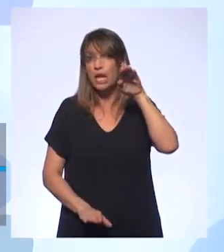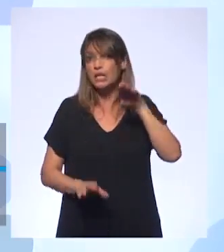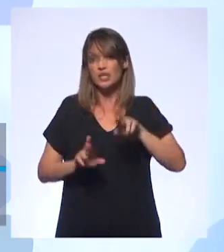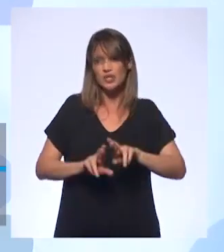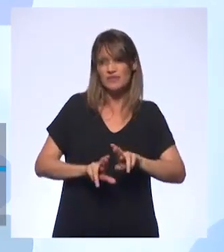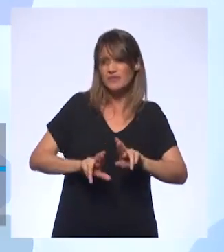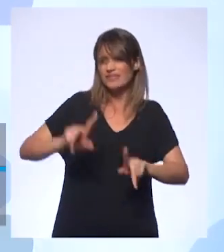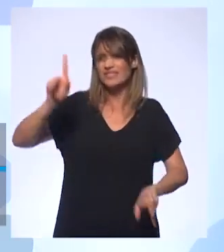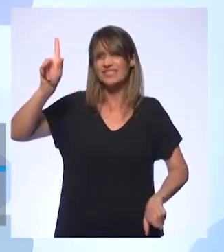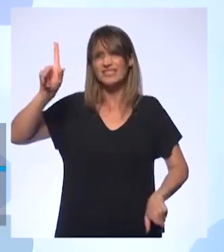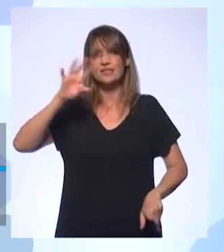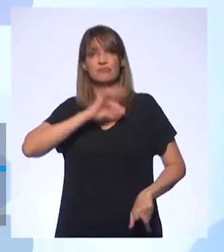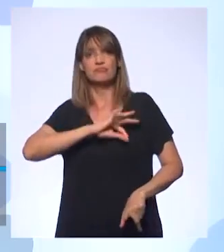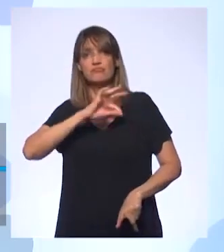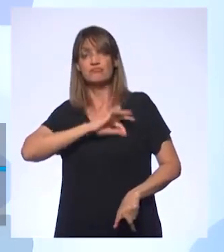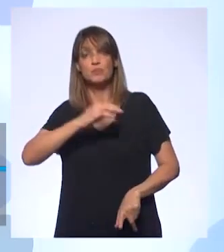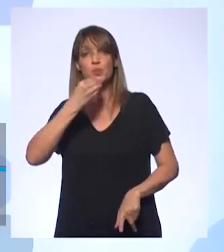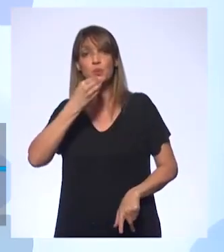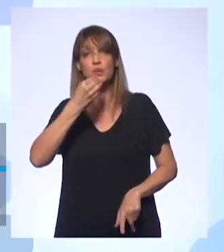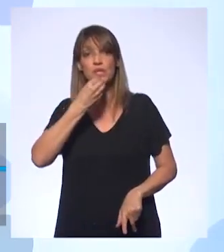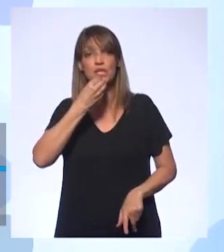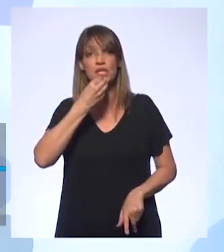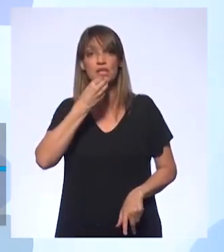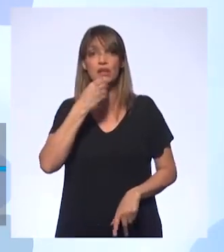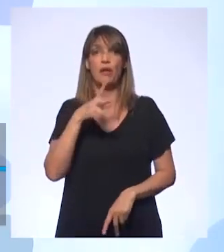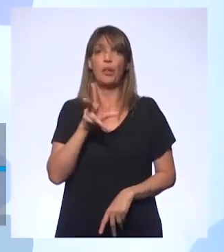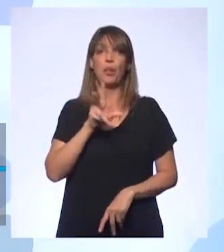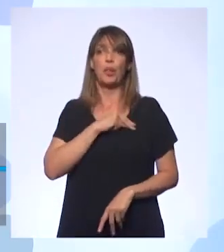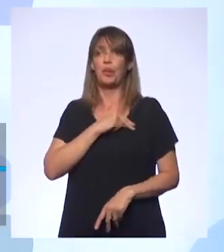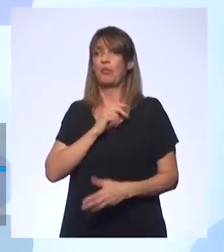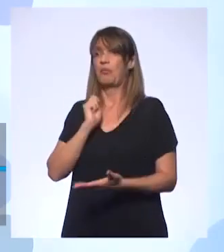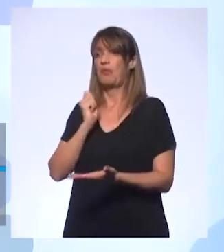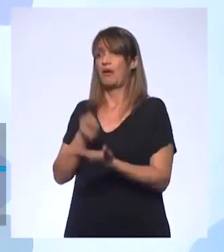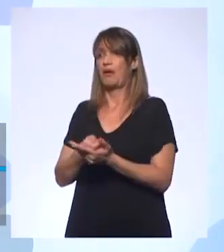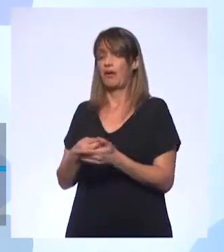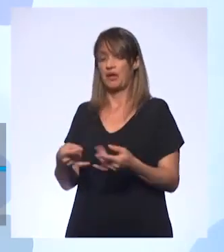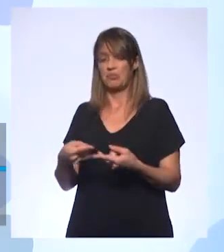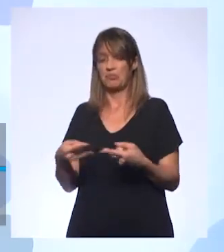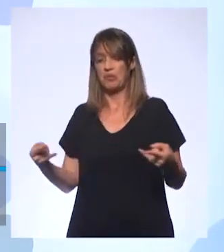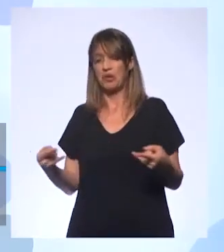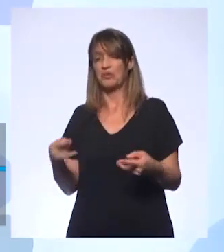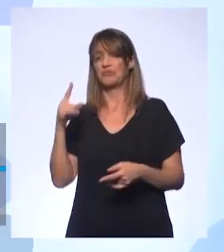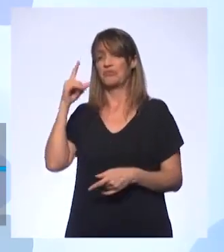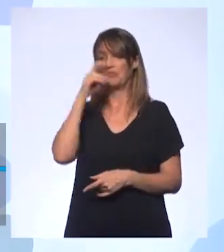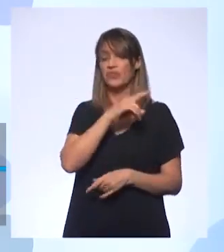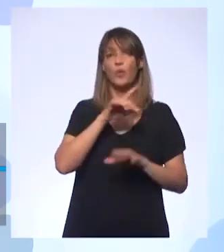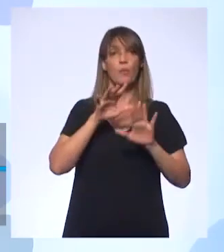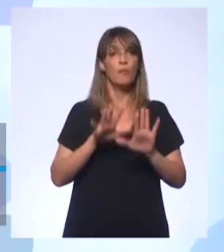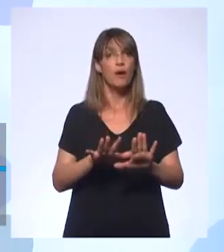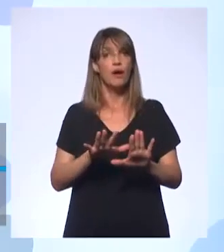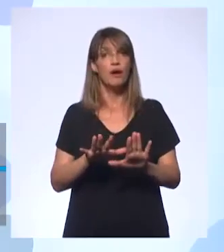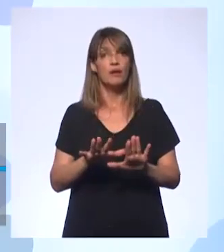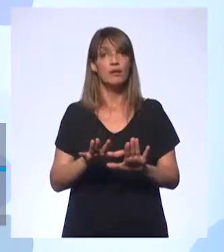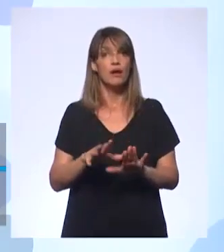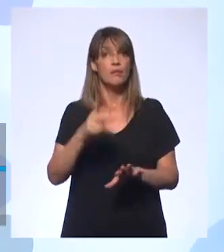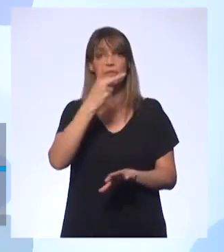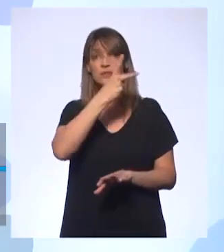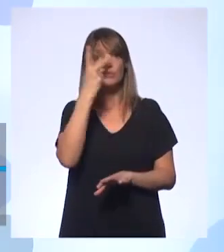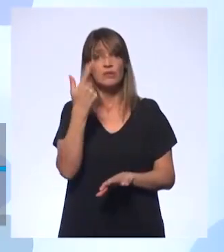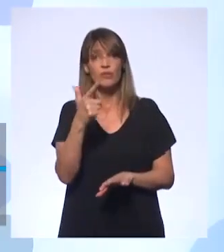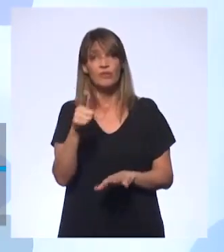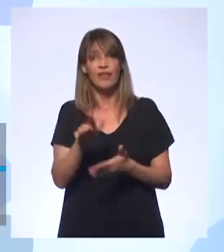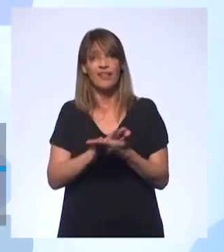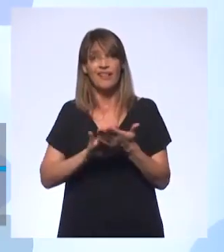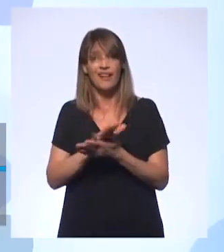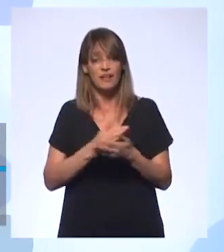rendimentos, de oportunidade, nós falamos assim, poxa, pagar boletos, né, é uma situação muito complicada, mas tem gente que nem boleto tem, porque não